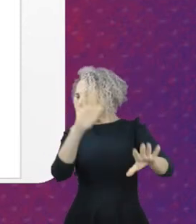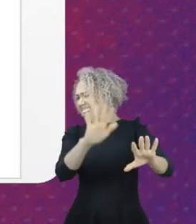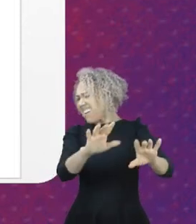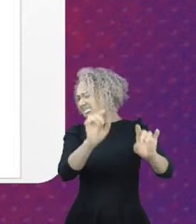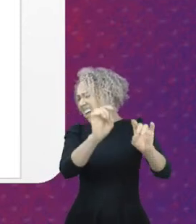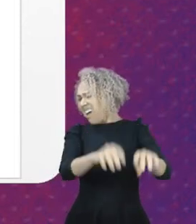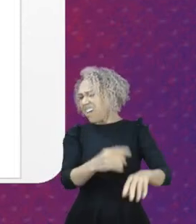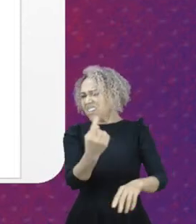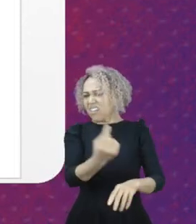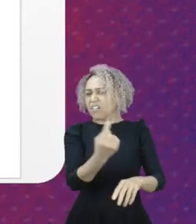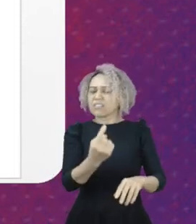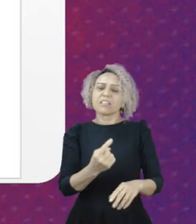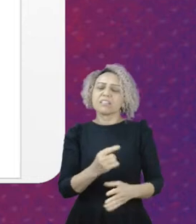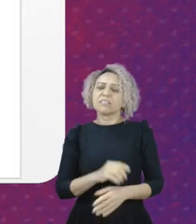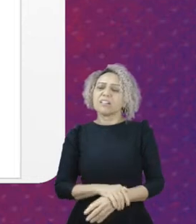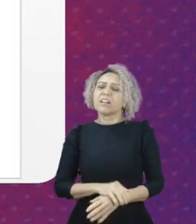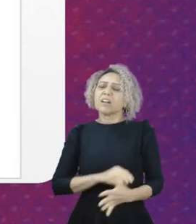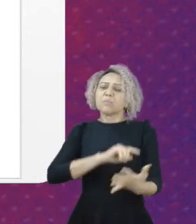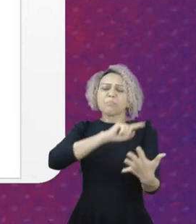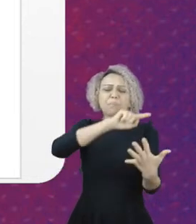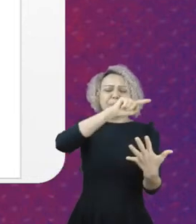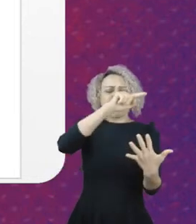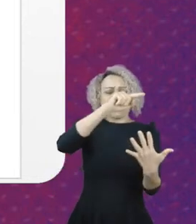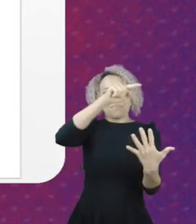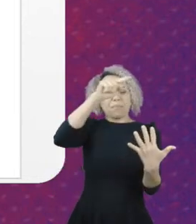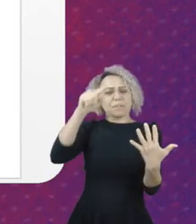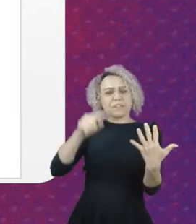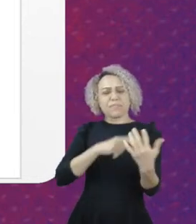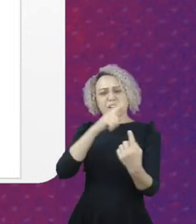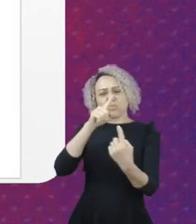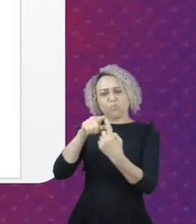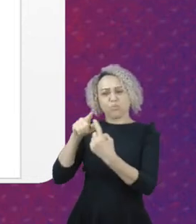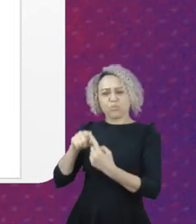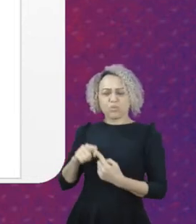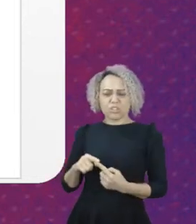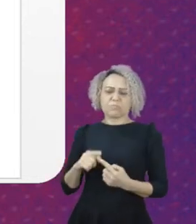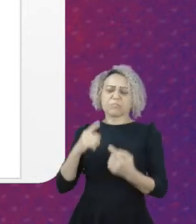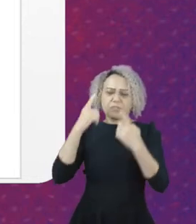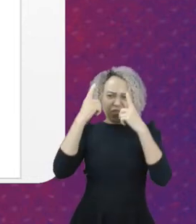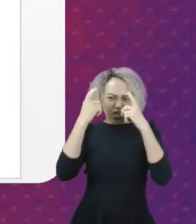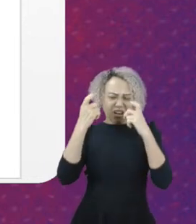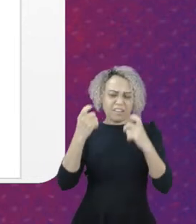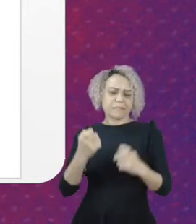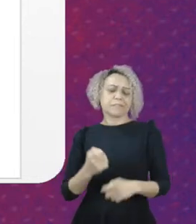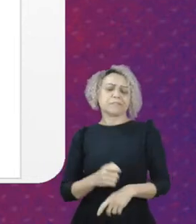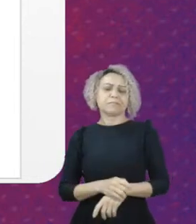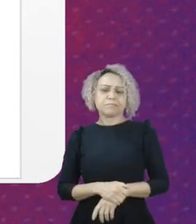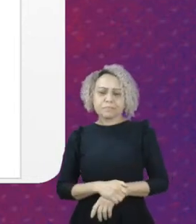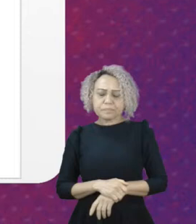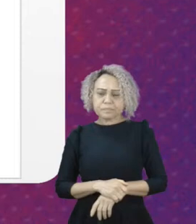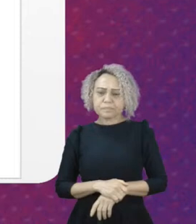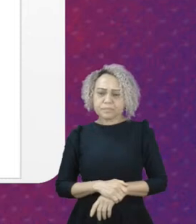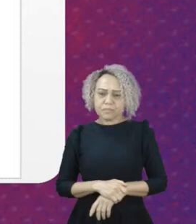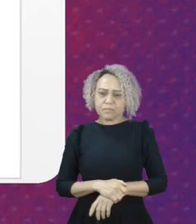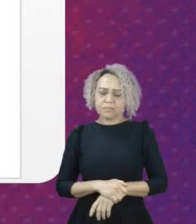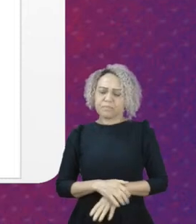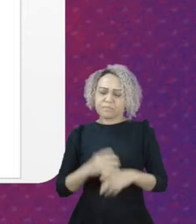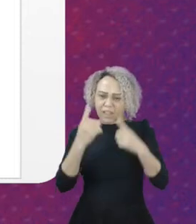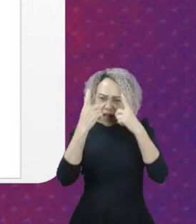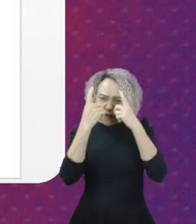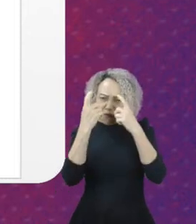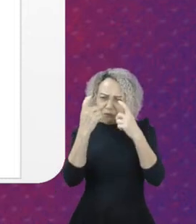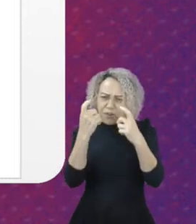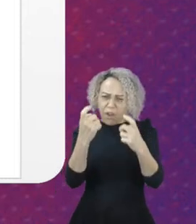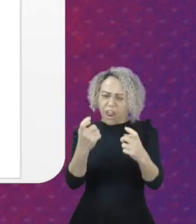corporal, todos os danos que sejam decorrentes à negligência, né? E essa violência,